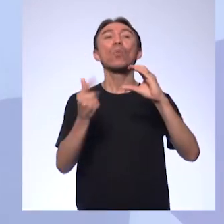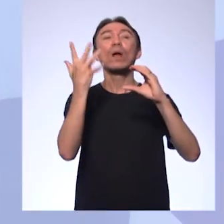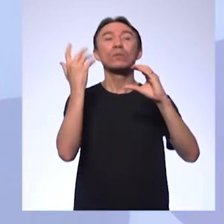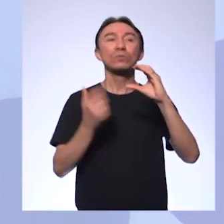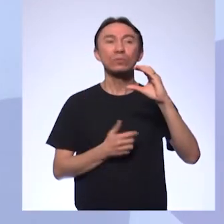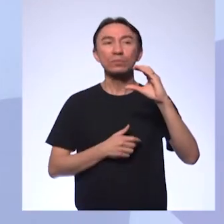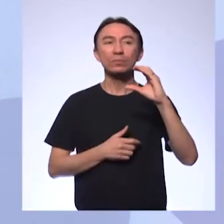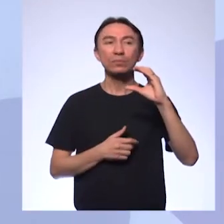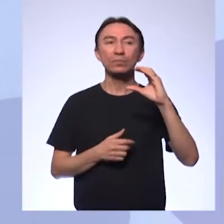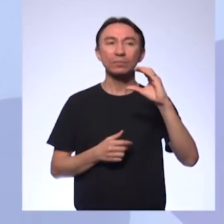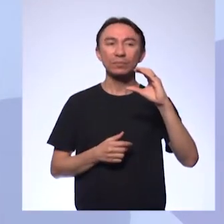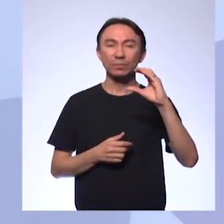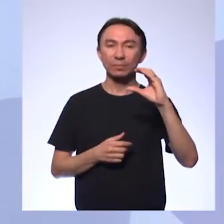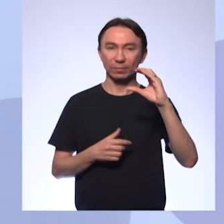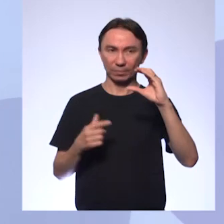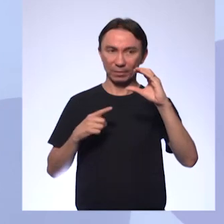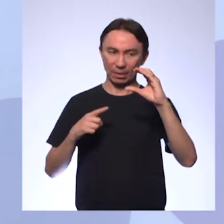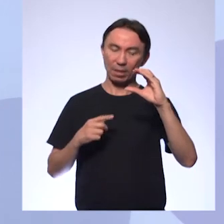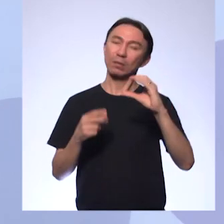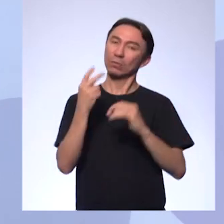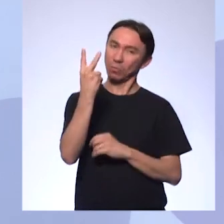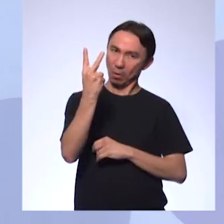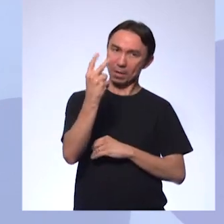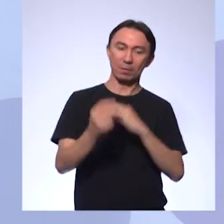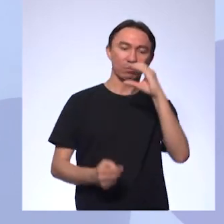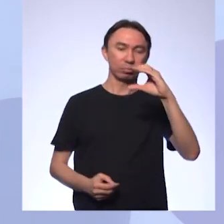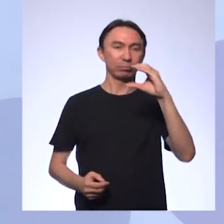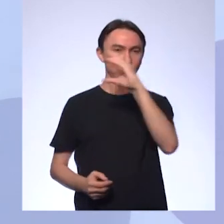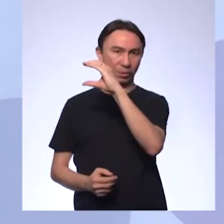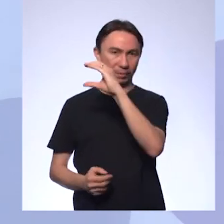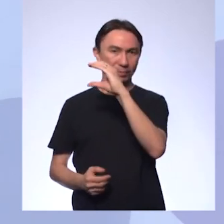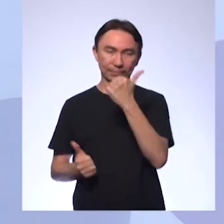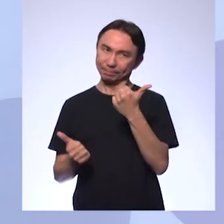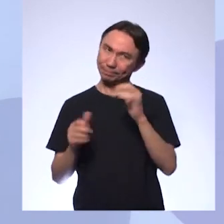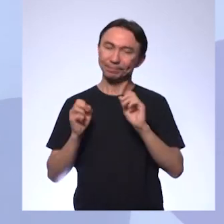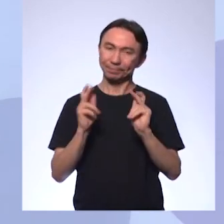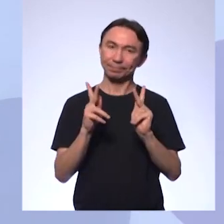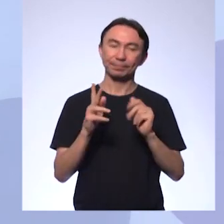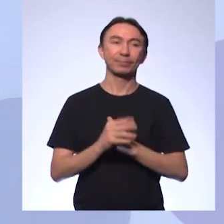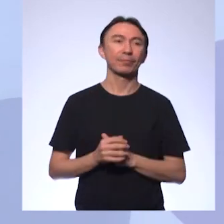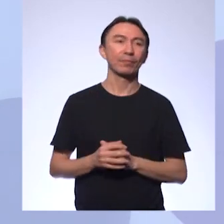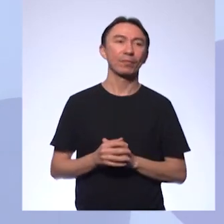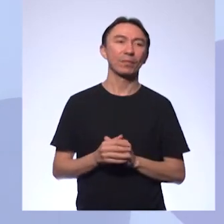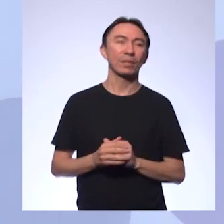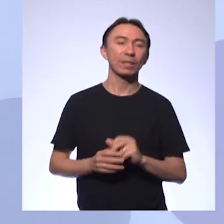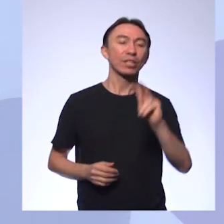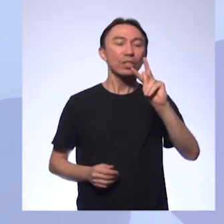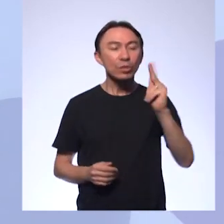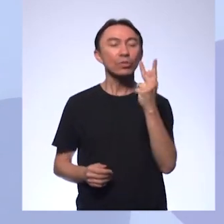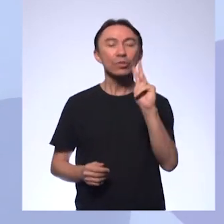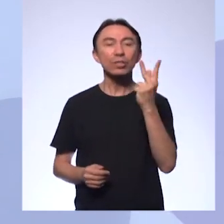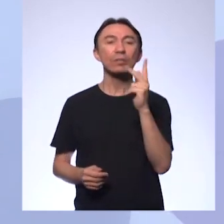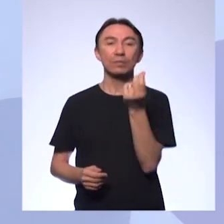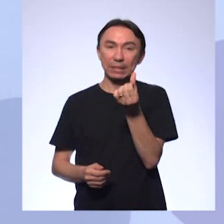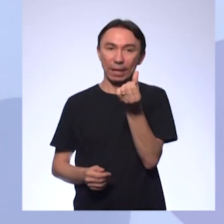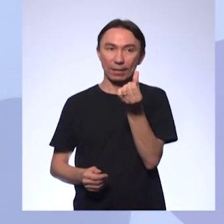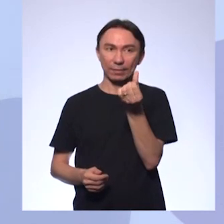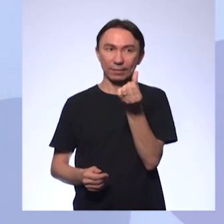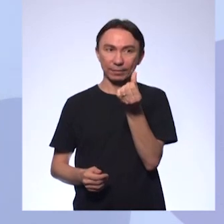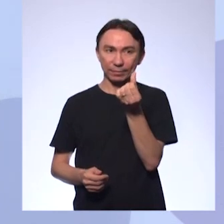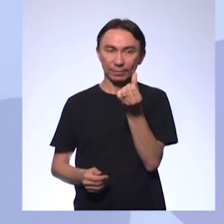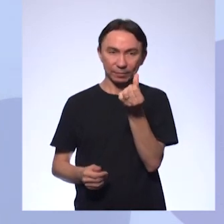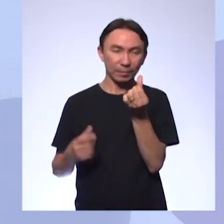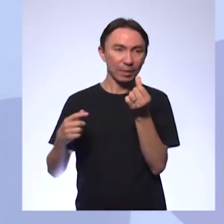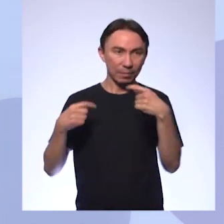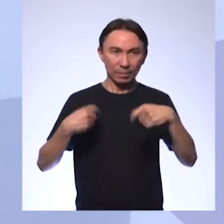tenho 2 carbonos, tudo bem? 6 hidrogênio. Eu vou ter que colocar os 6